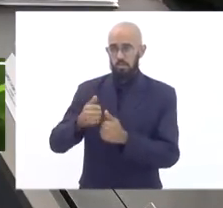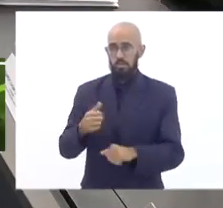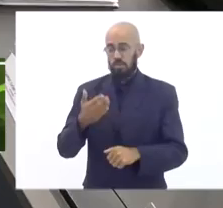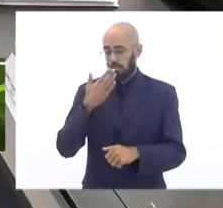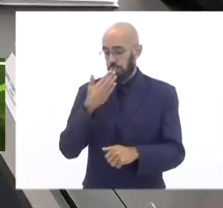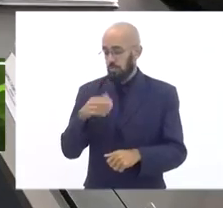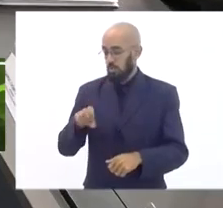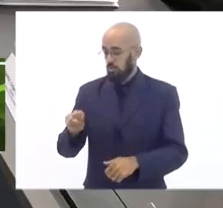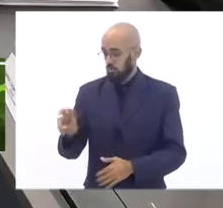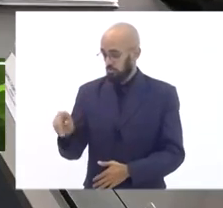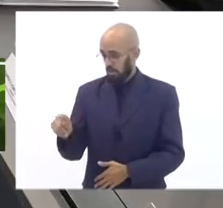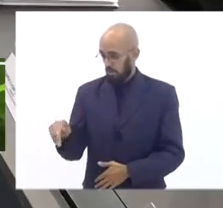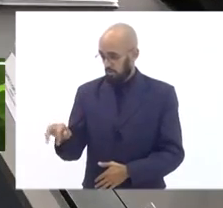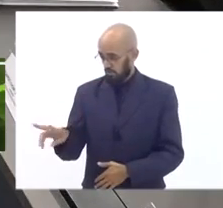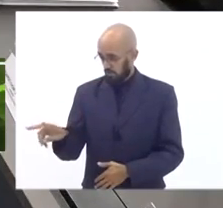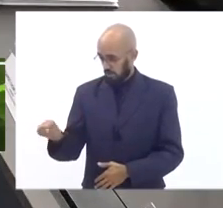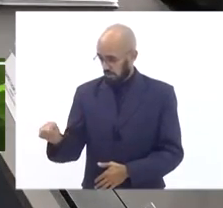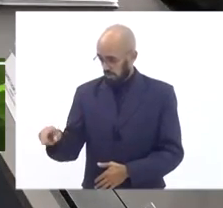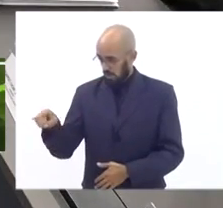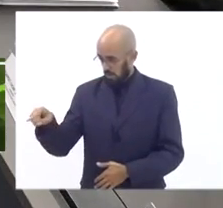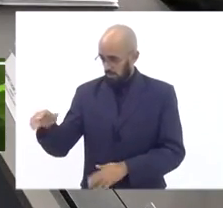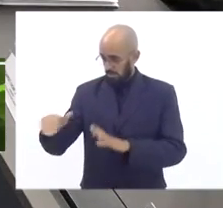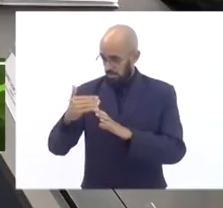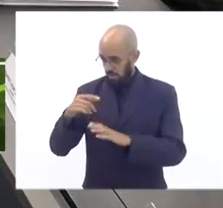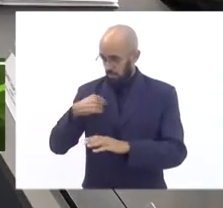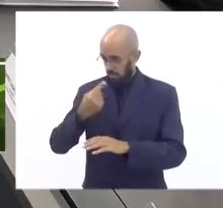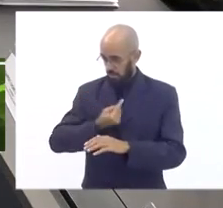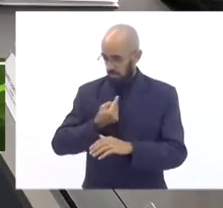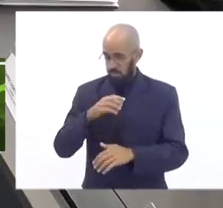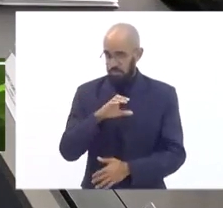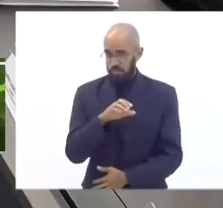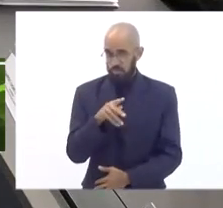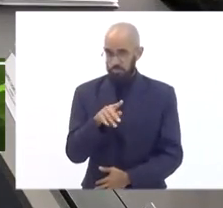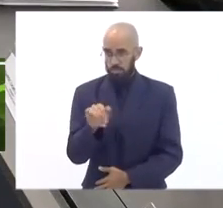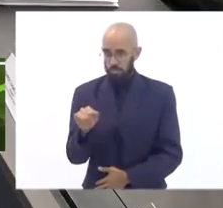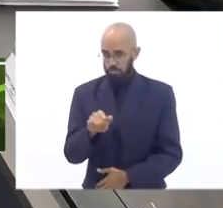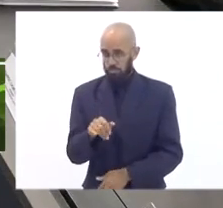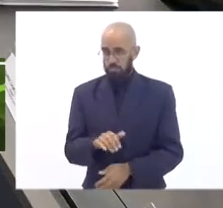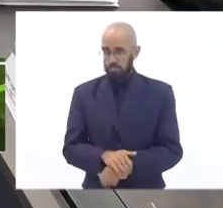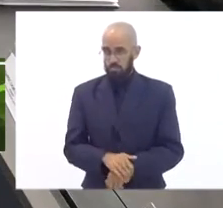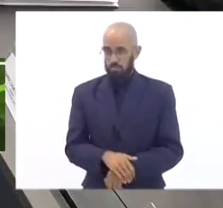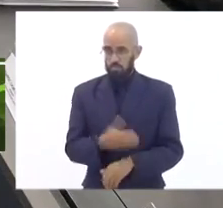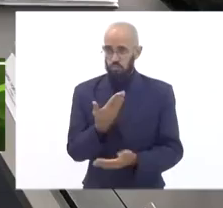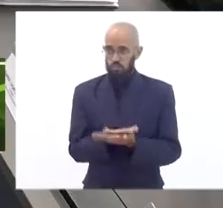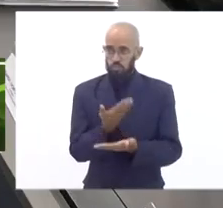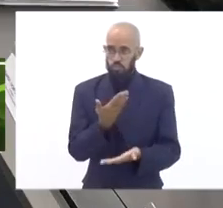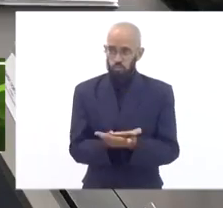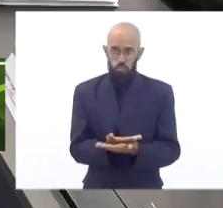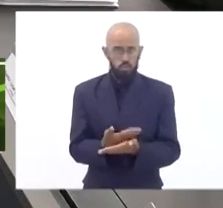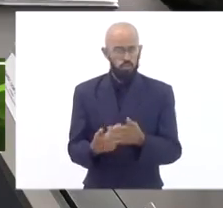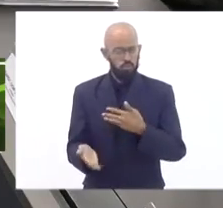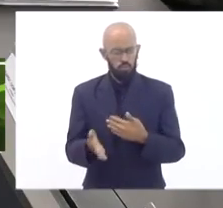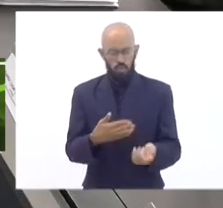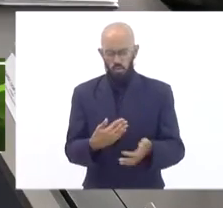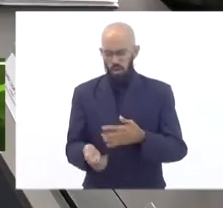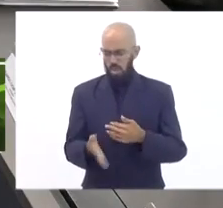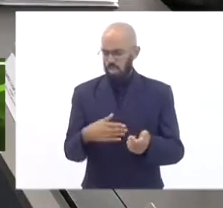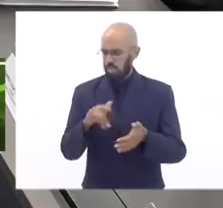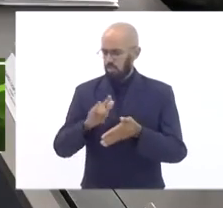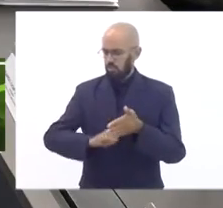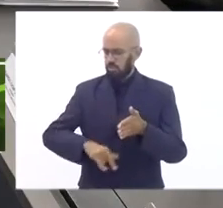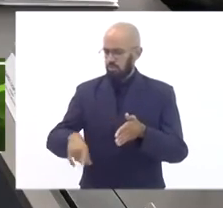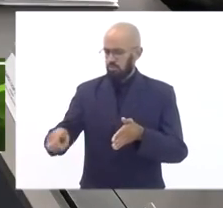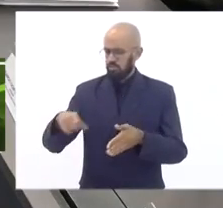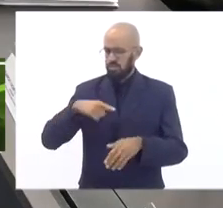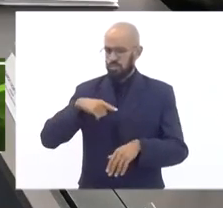CPI esse levantamento, esses estudos que estão sendo feitos, ou se já existem, para quem encaminha a